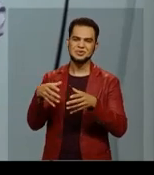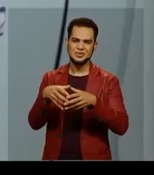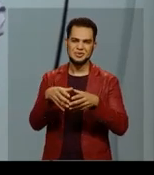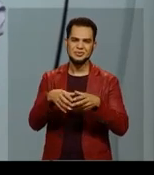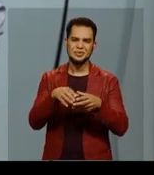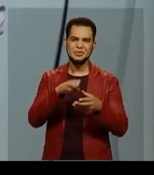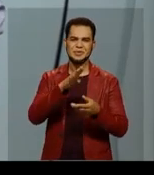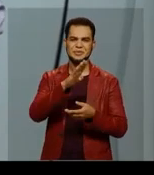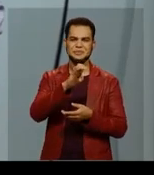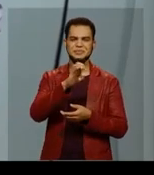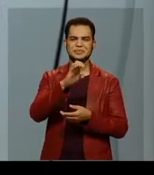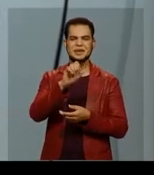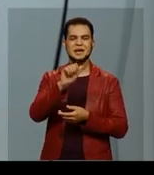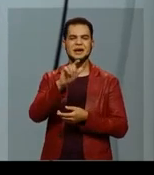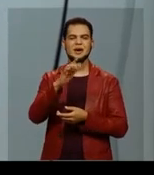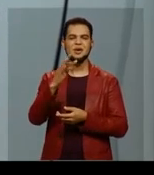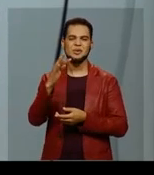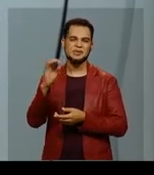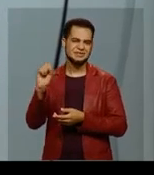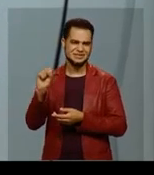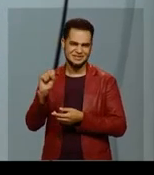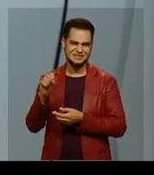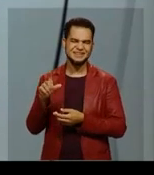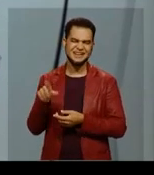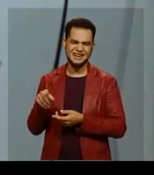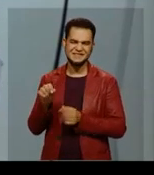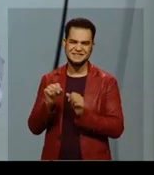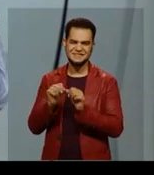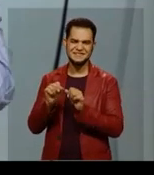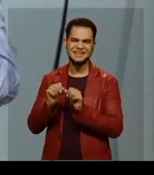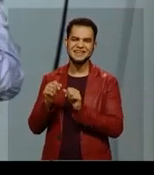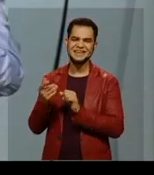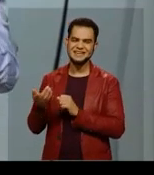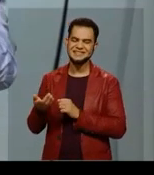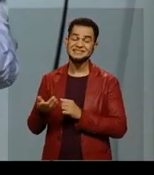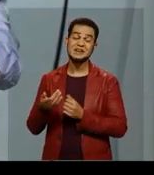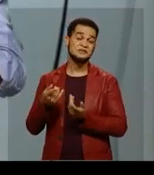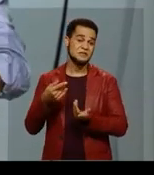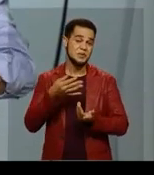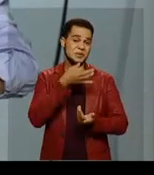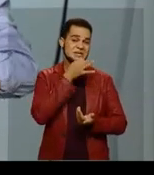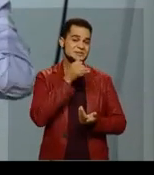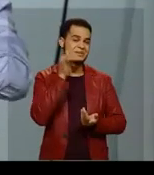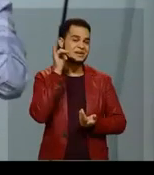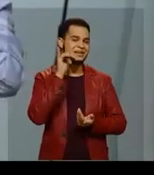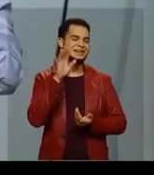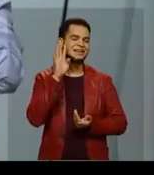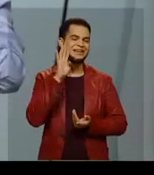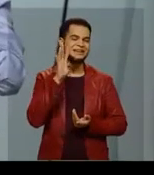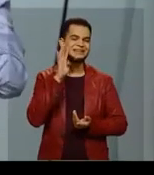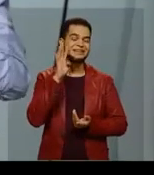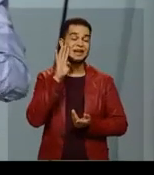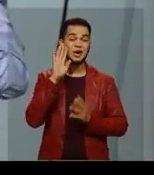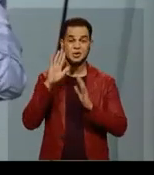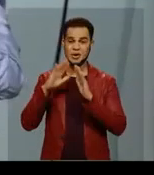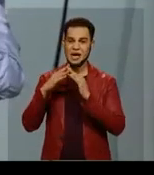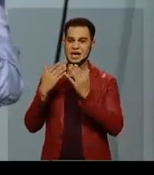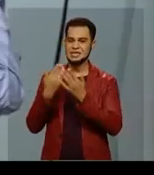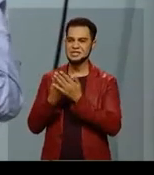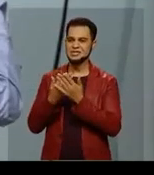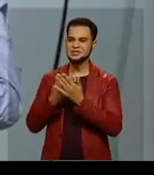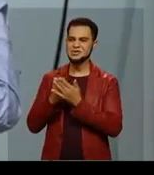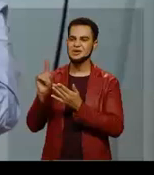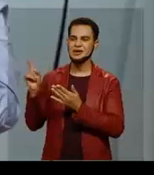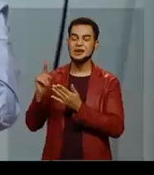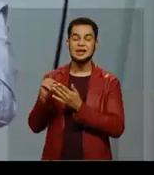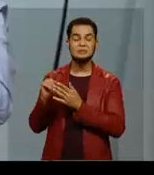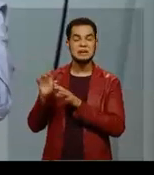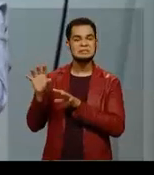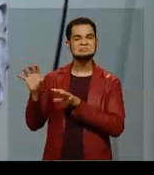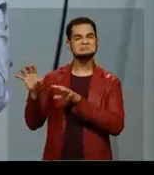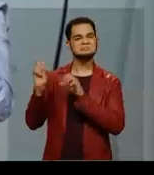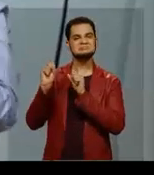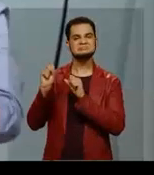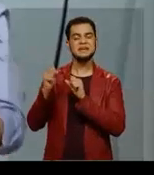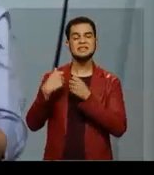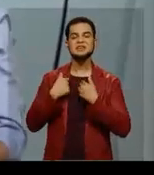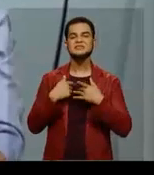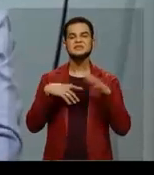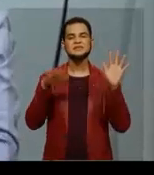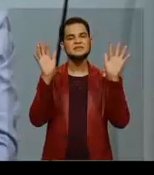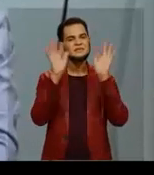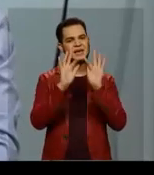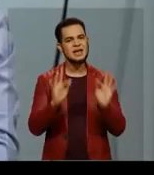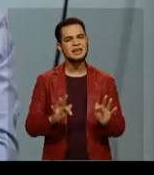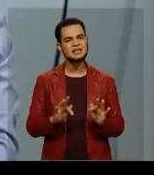gente sente gratificado. Que já é uma ideia que a gente teve, que a gente pegou, a escola abraçou isso, eu me sinto muito feliz de dar ideias